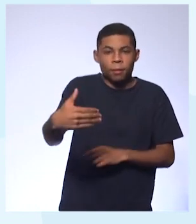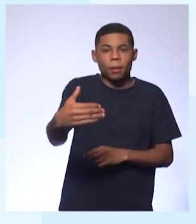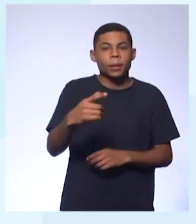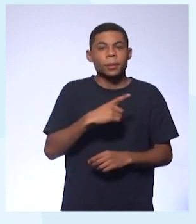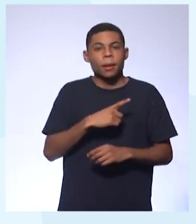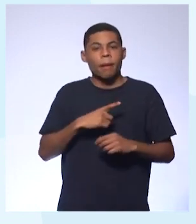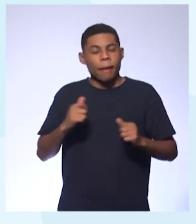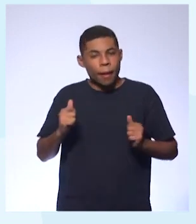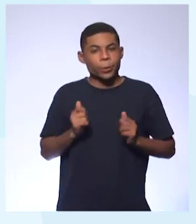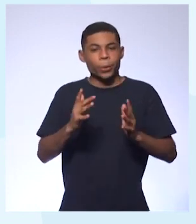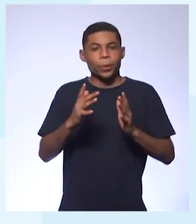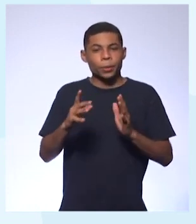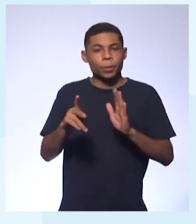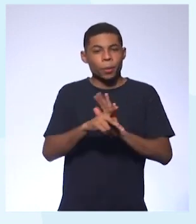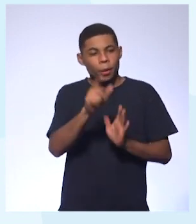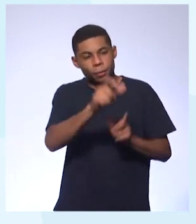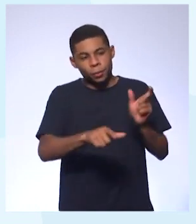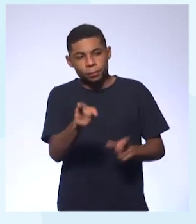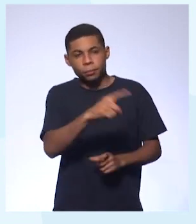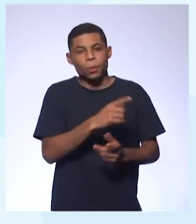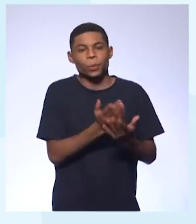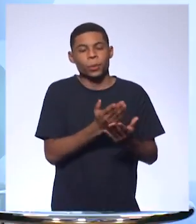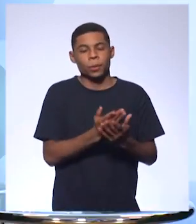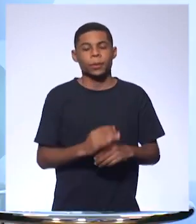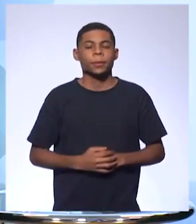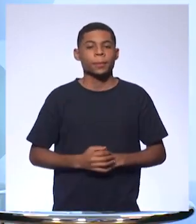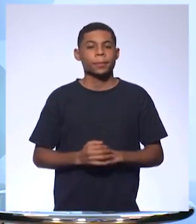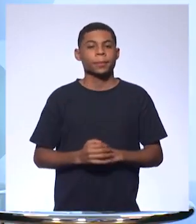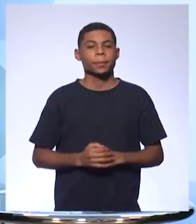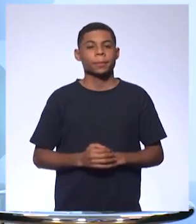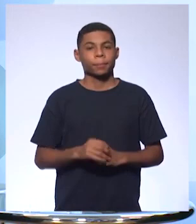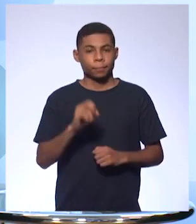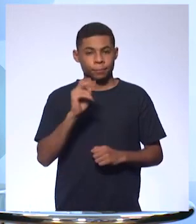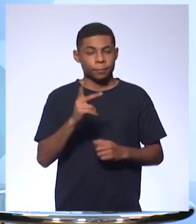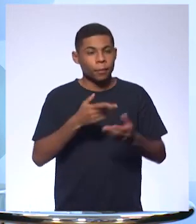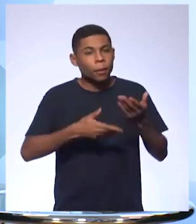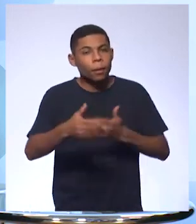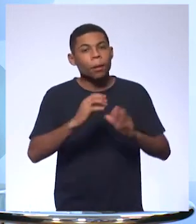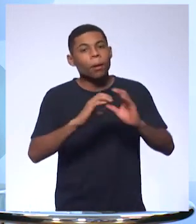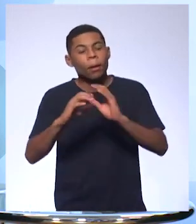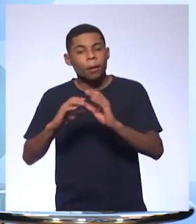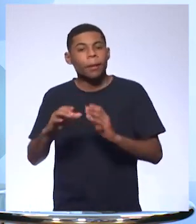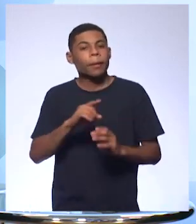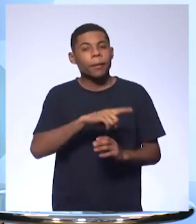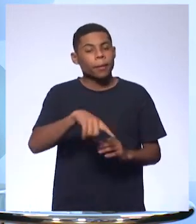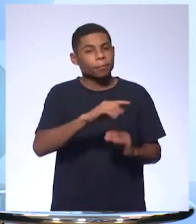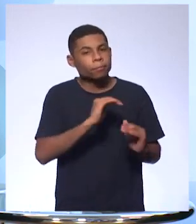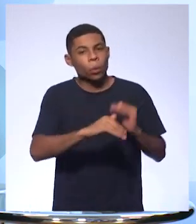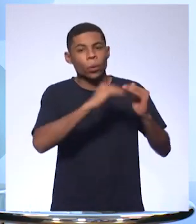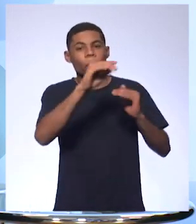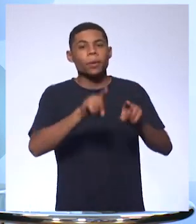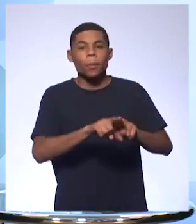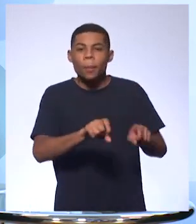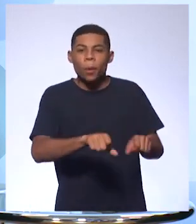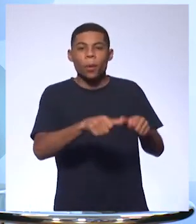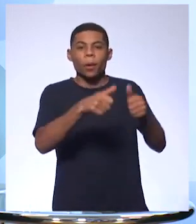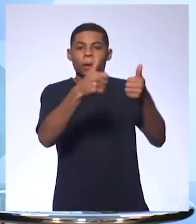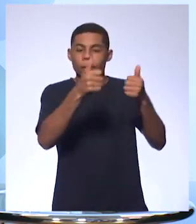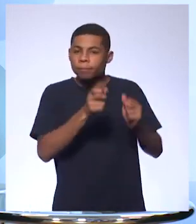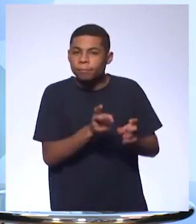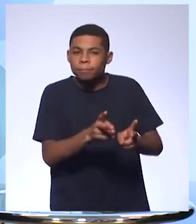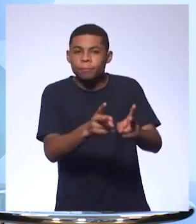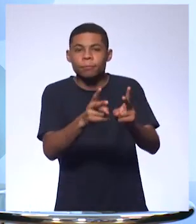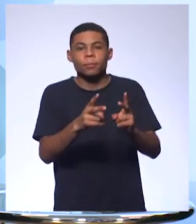das ações dos estudantes. Então, repetindo, dialogar sobre o crescimento e a melhoria